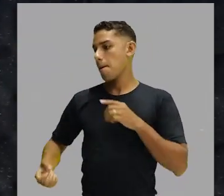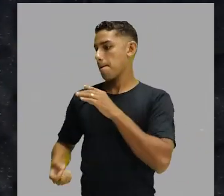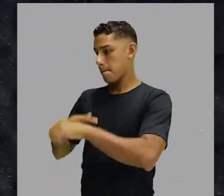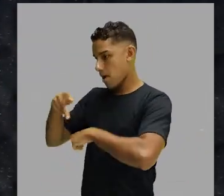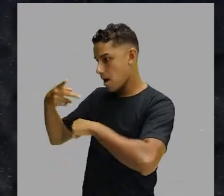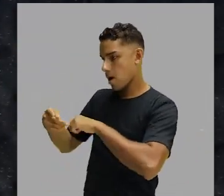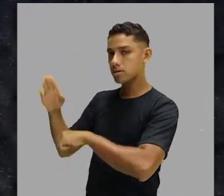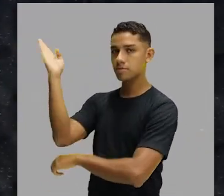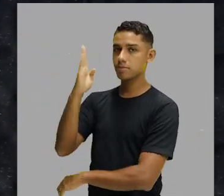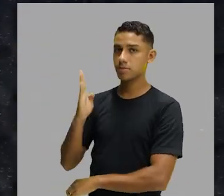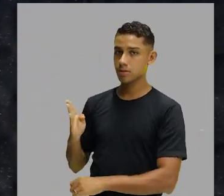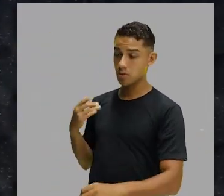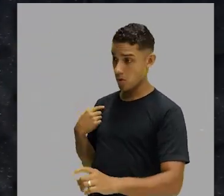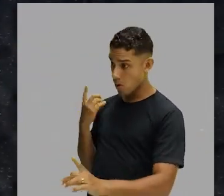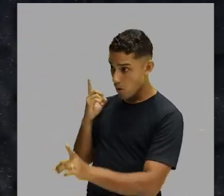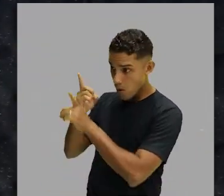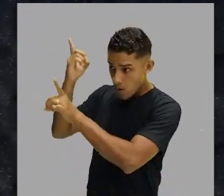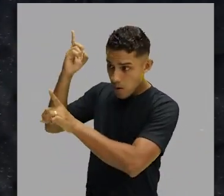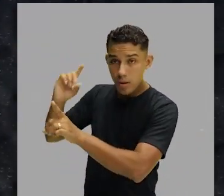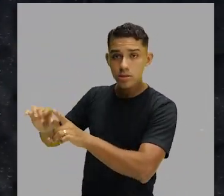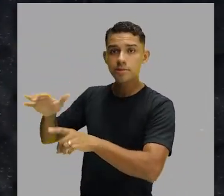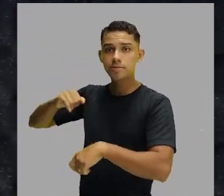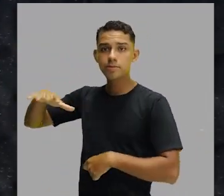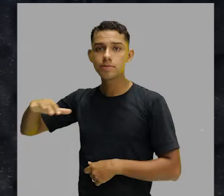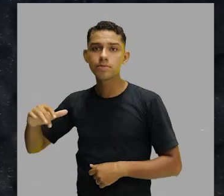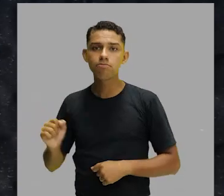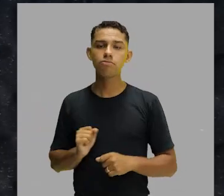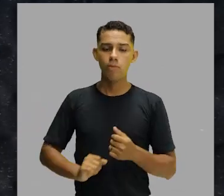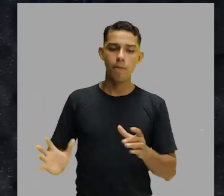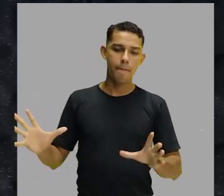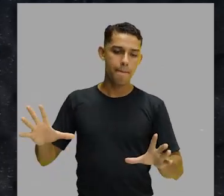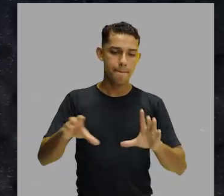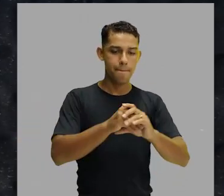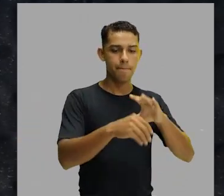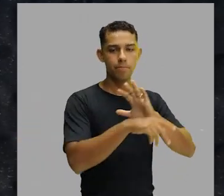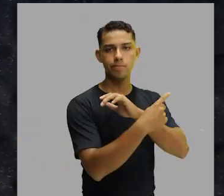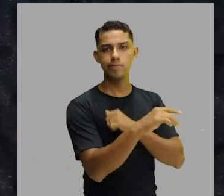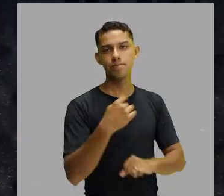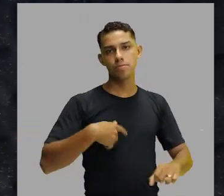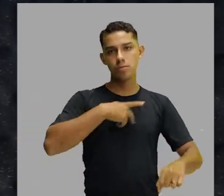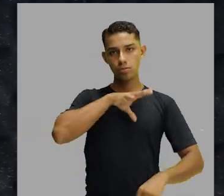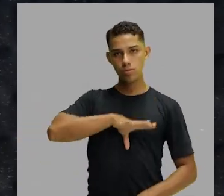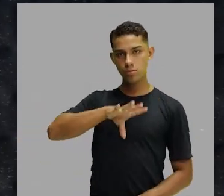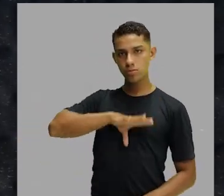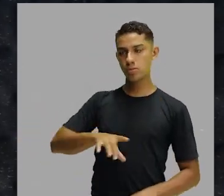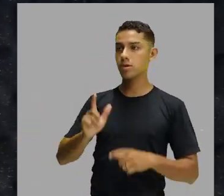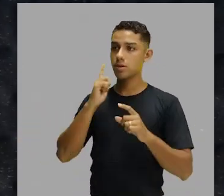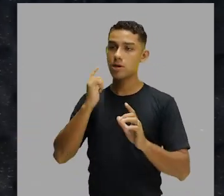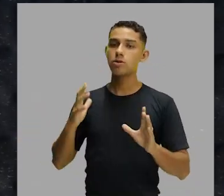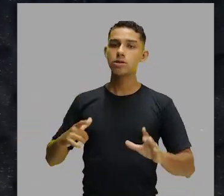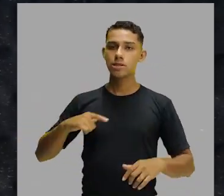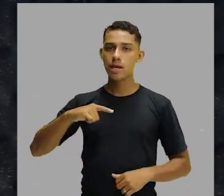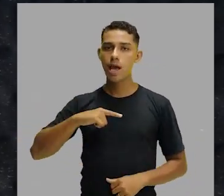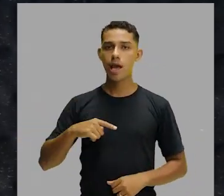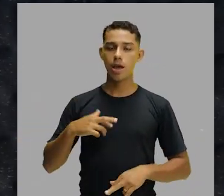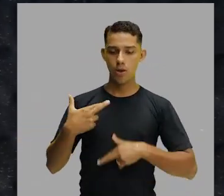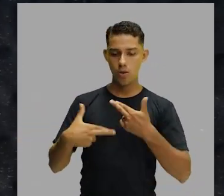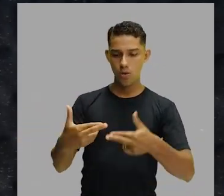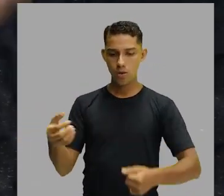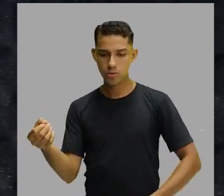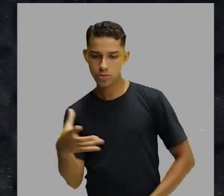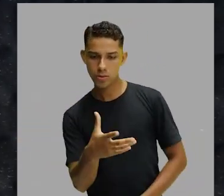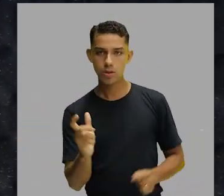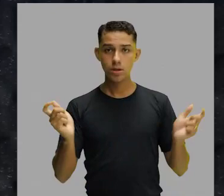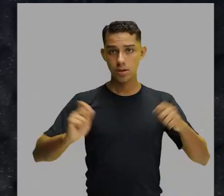nossa história literária vai começar um pouquinho mais lá na frente, mas antes disso a gente tem esse renascimento,